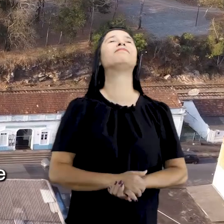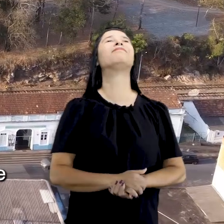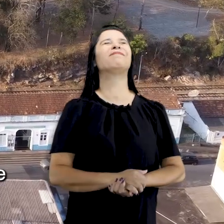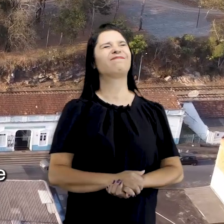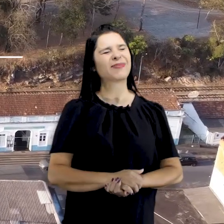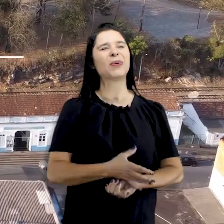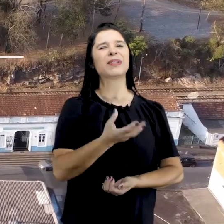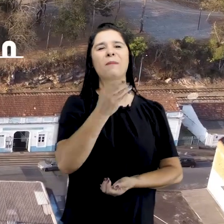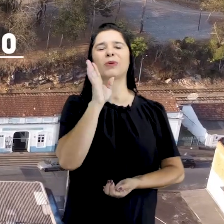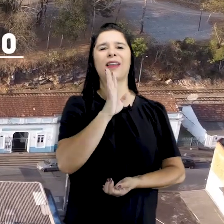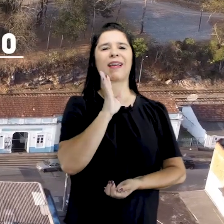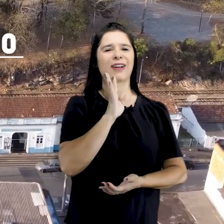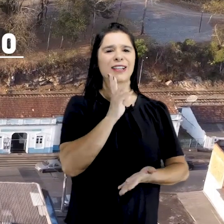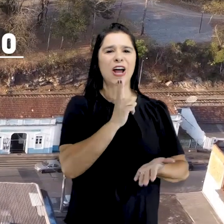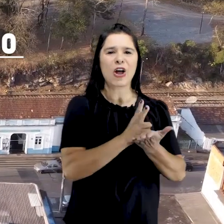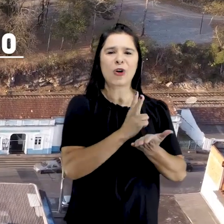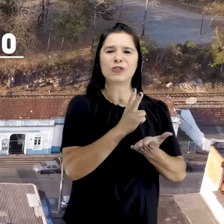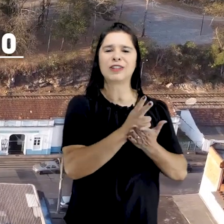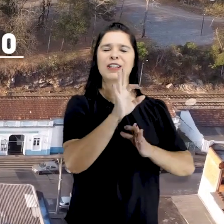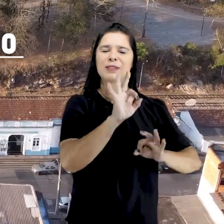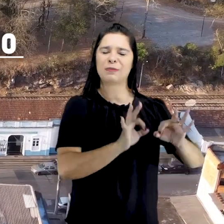continuidade nesse projeto.